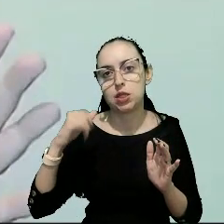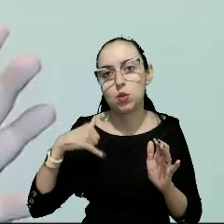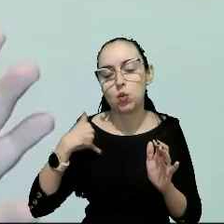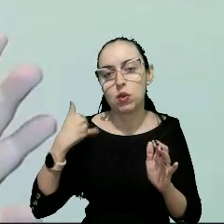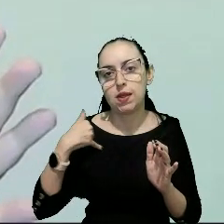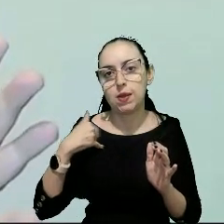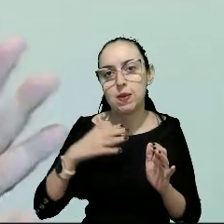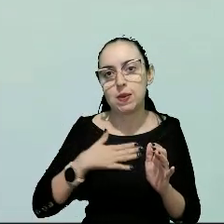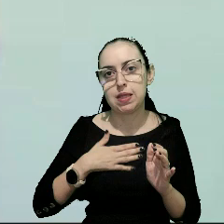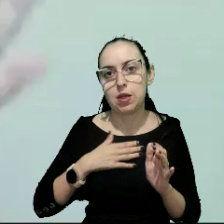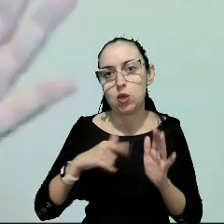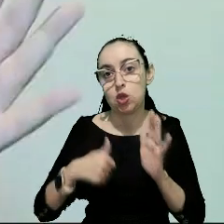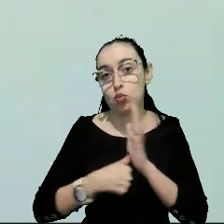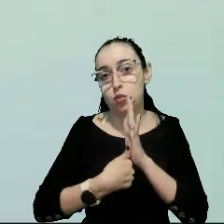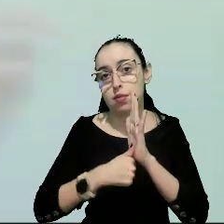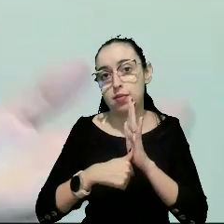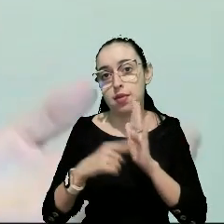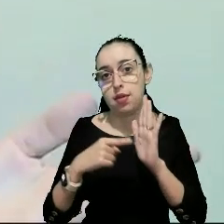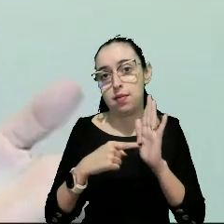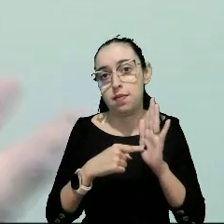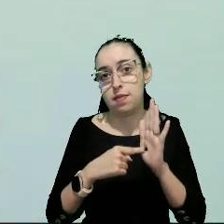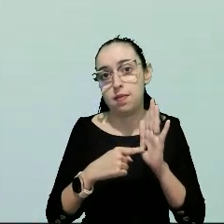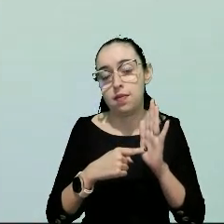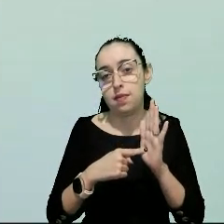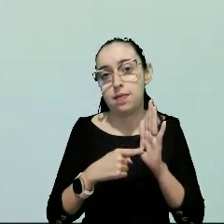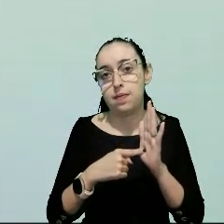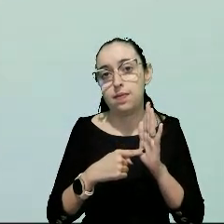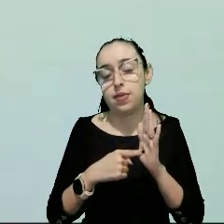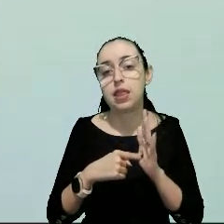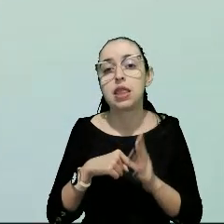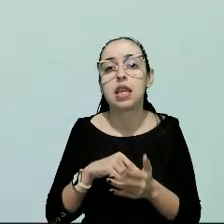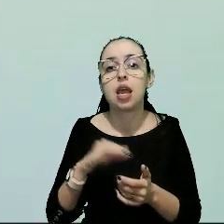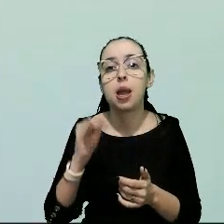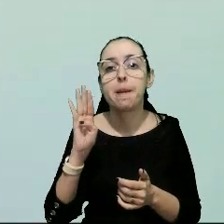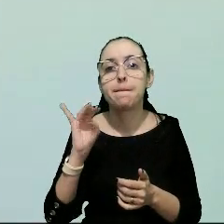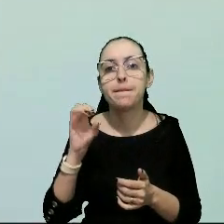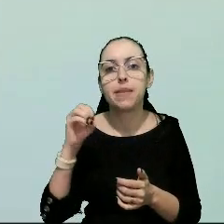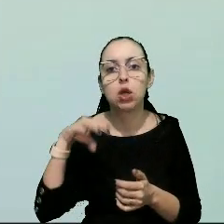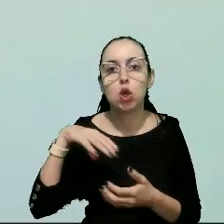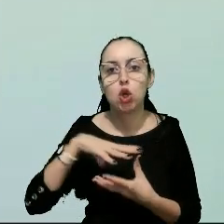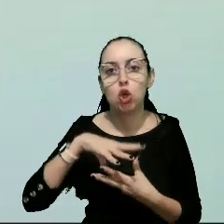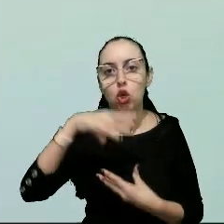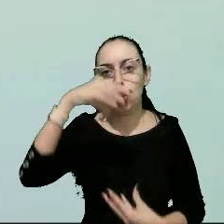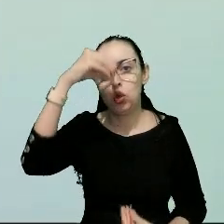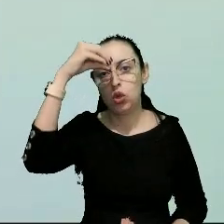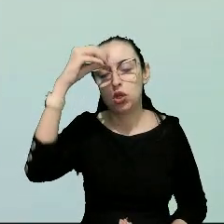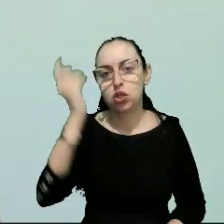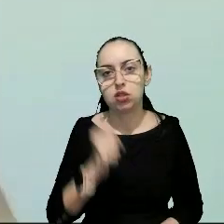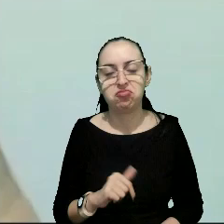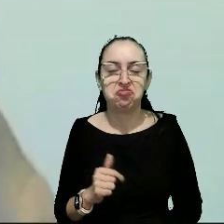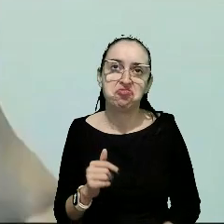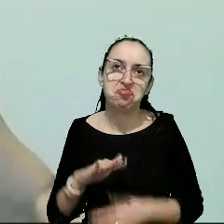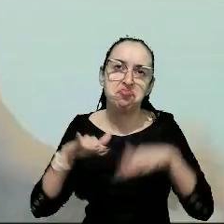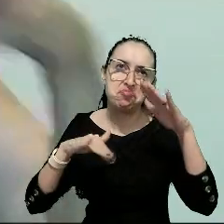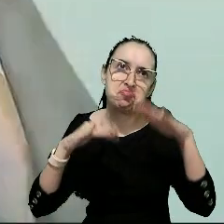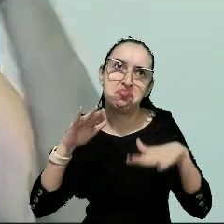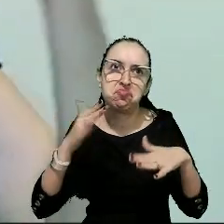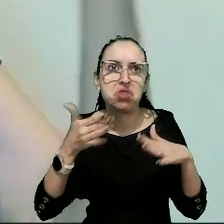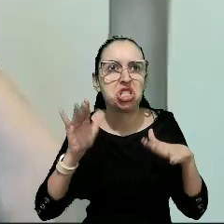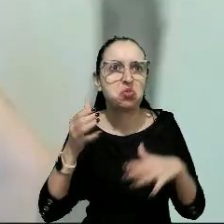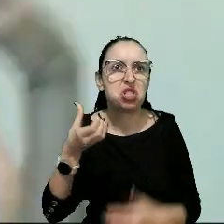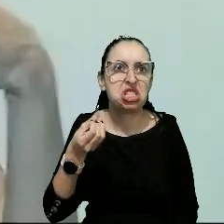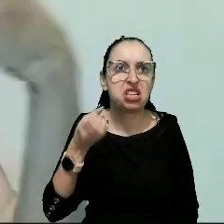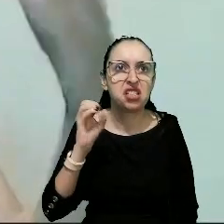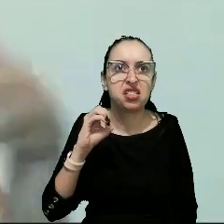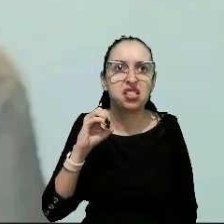95 anos, está na minha carteira de identidade. A idade biológica, ela fala, eu devo ter